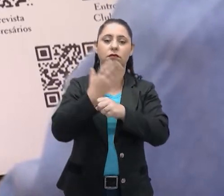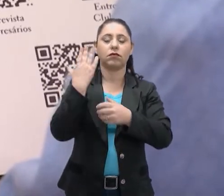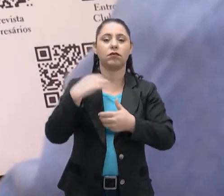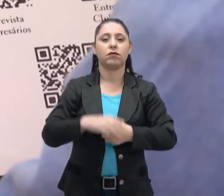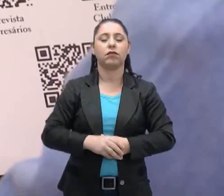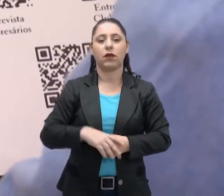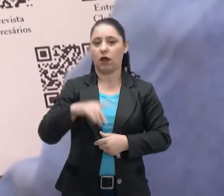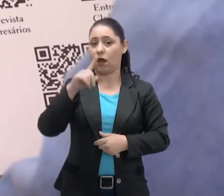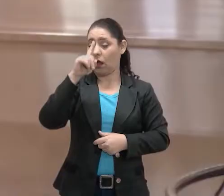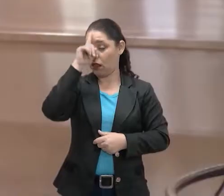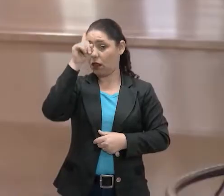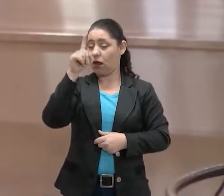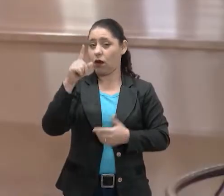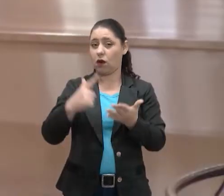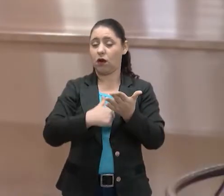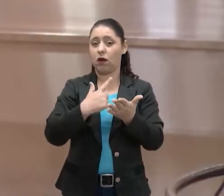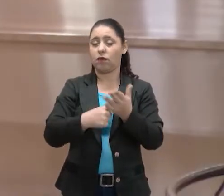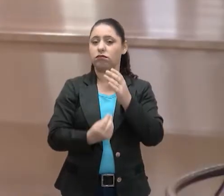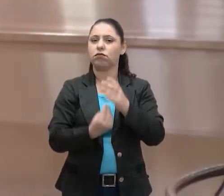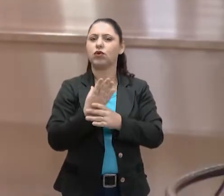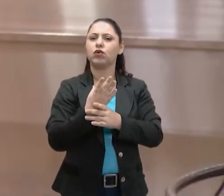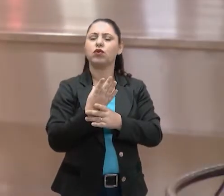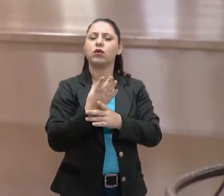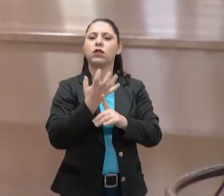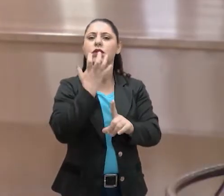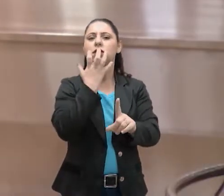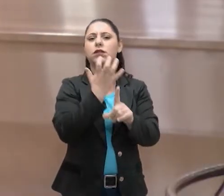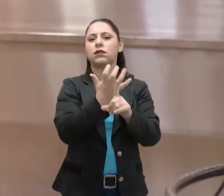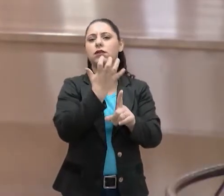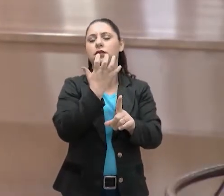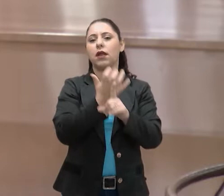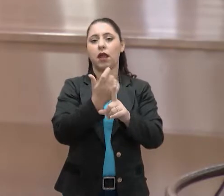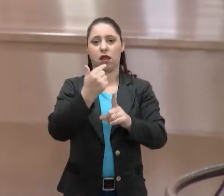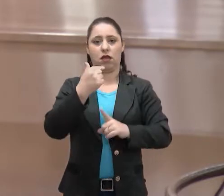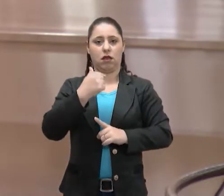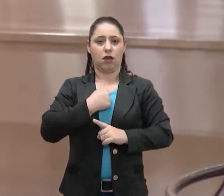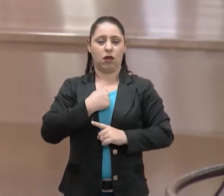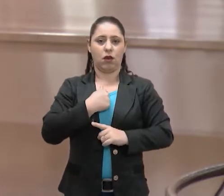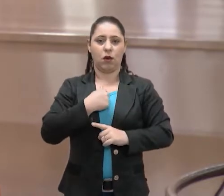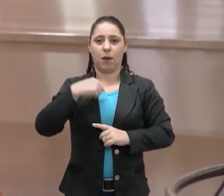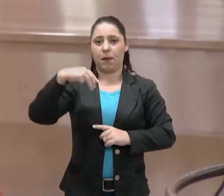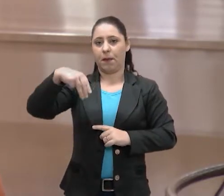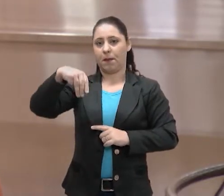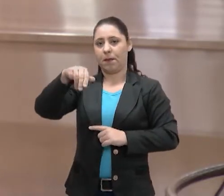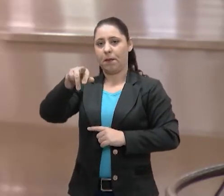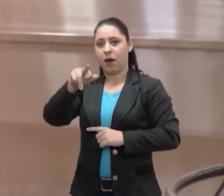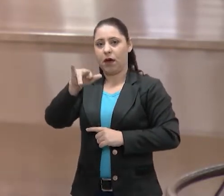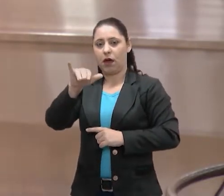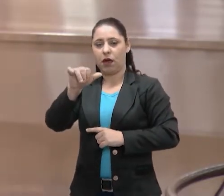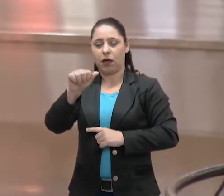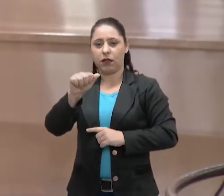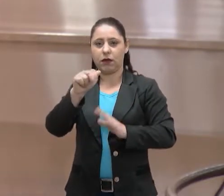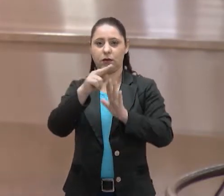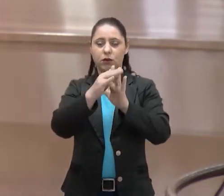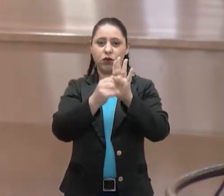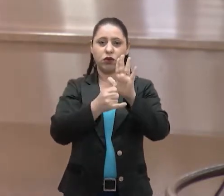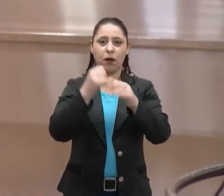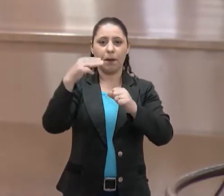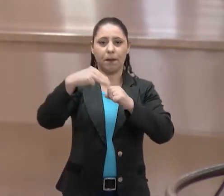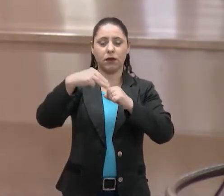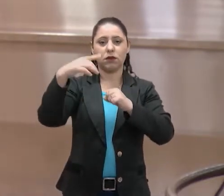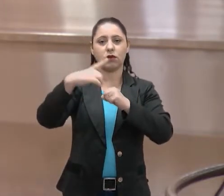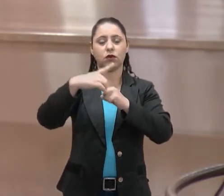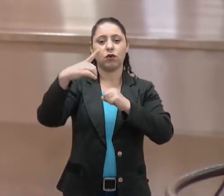passado. A ideia do livro surgiu a partir de uma disciplina que eu e a Mayra fazíamos no programa